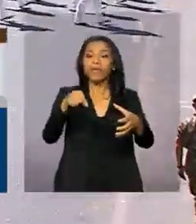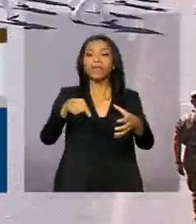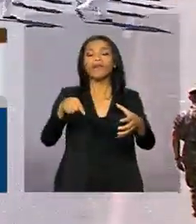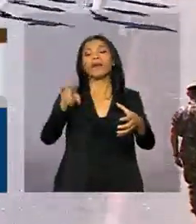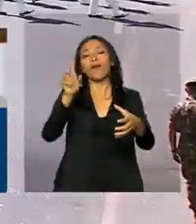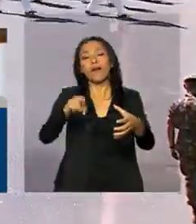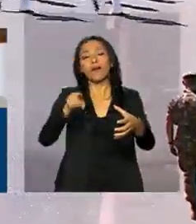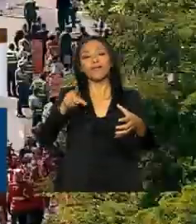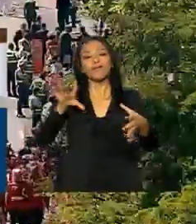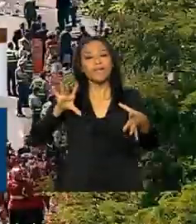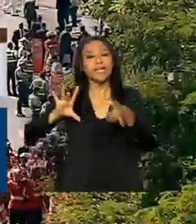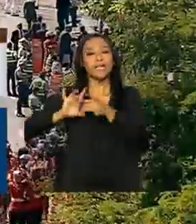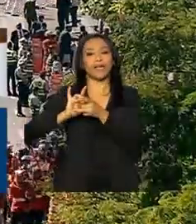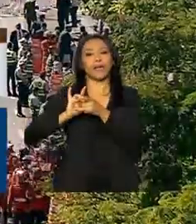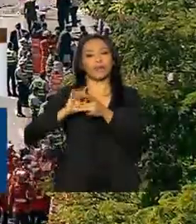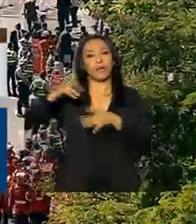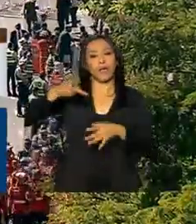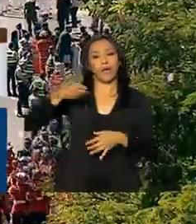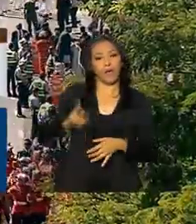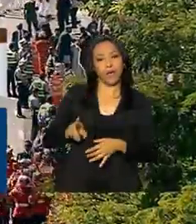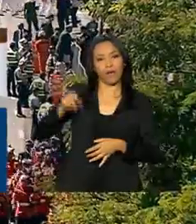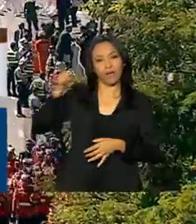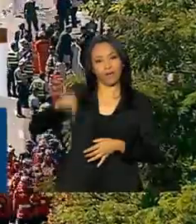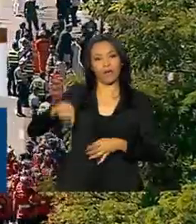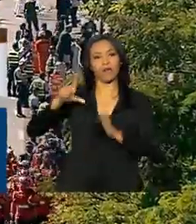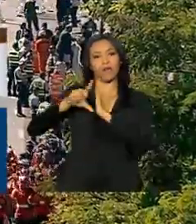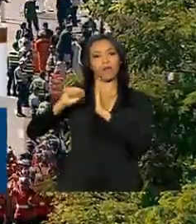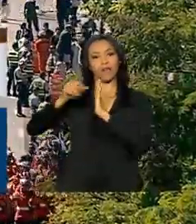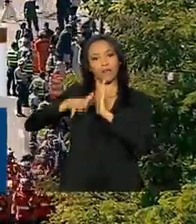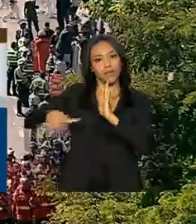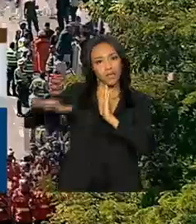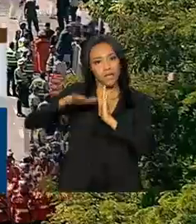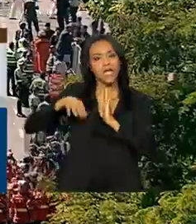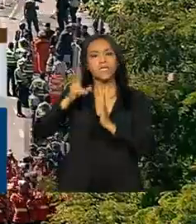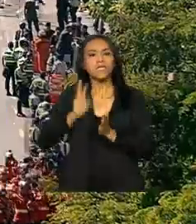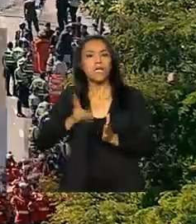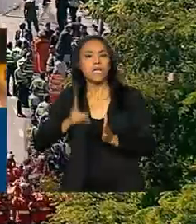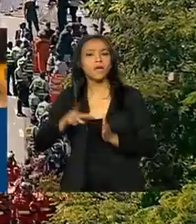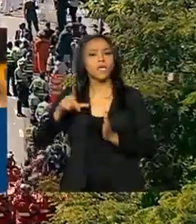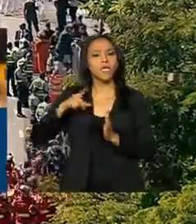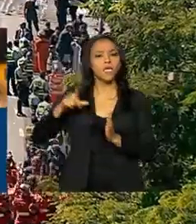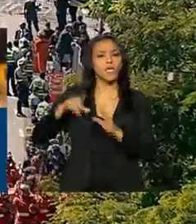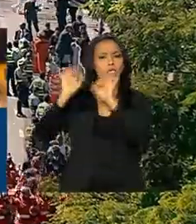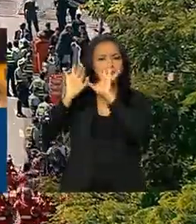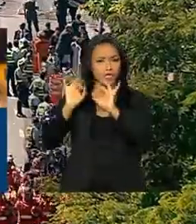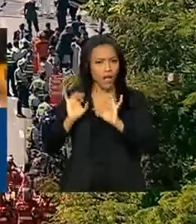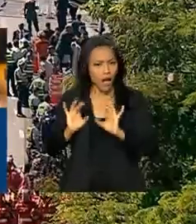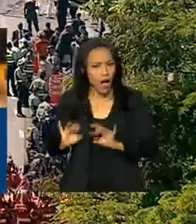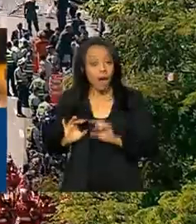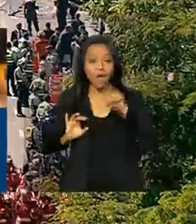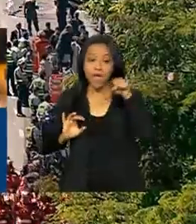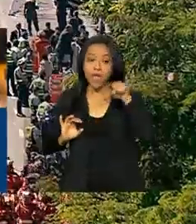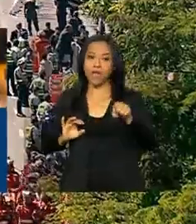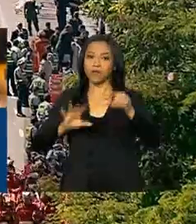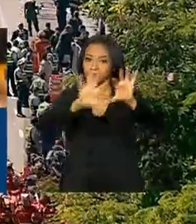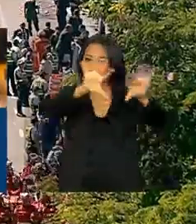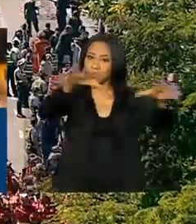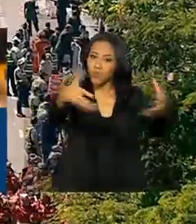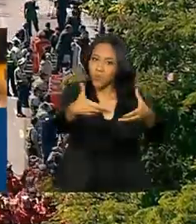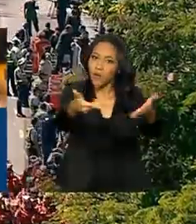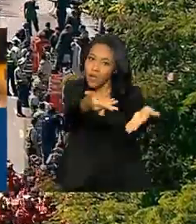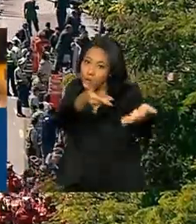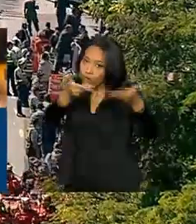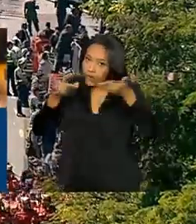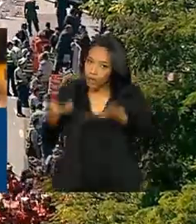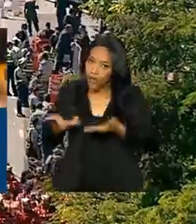é empregada nos cerimoniais militares da Presidência da República, do Gabinete Comandante do Exército,